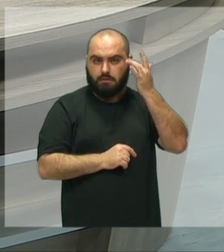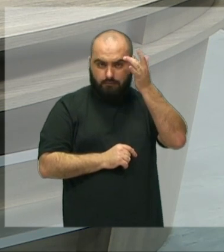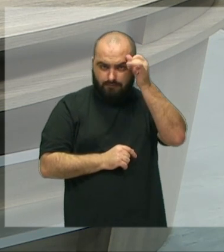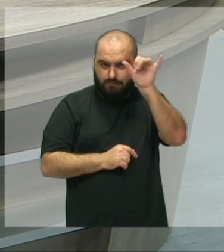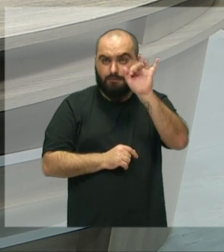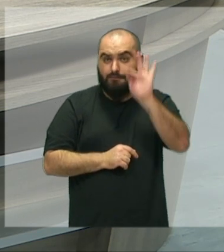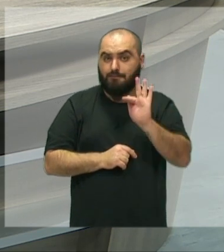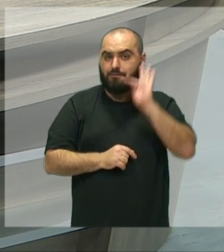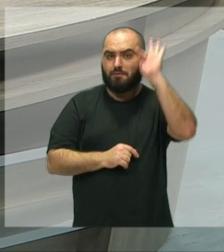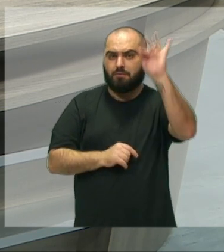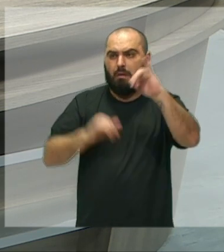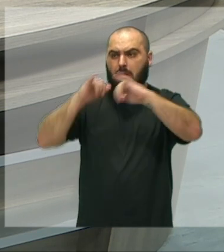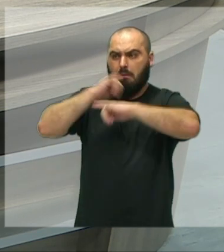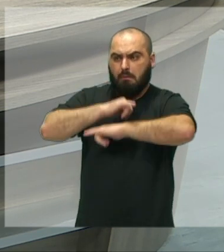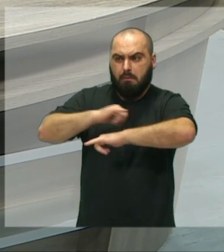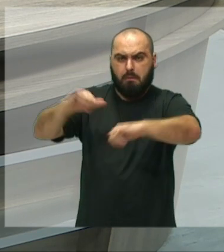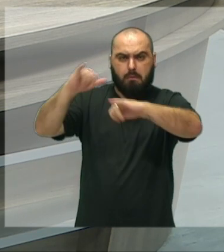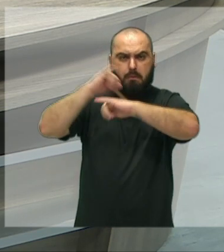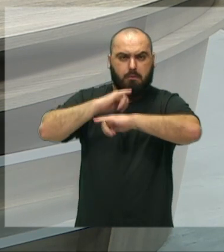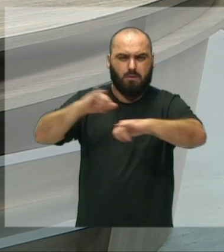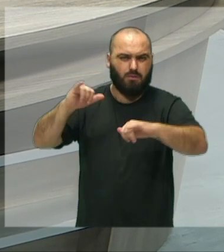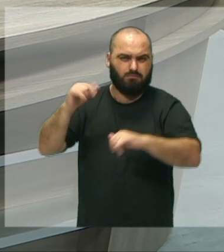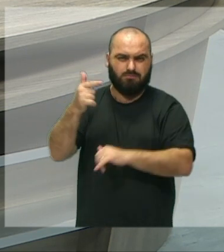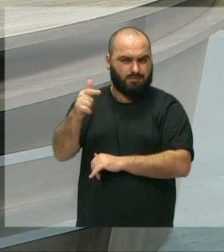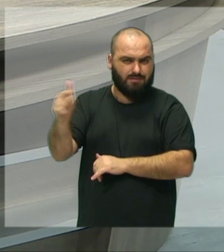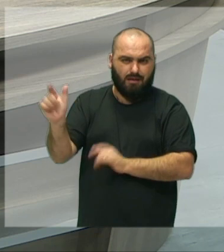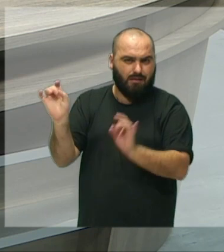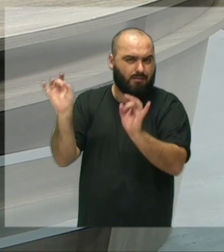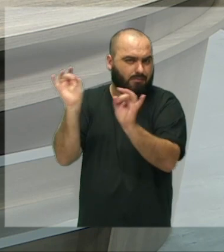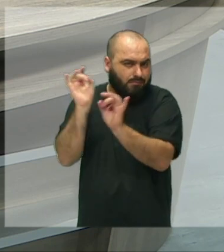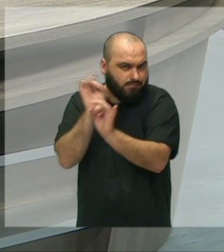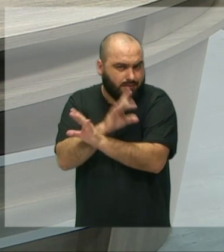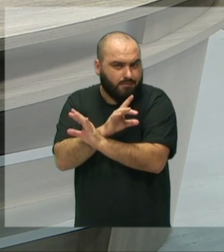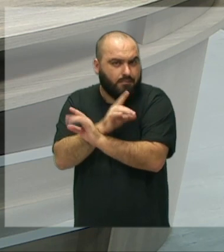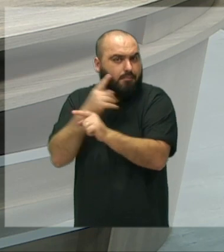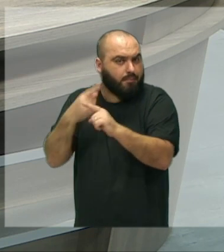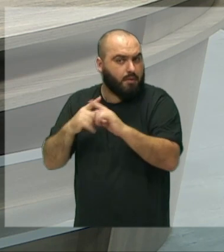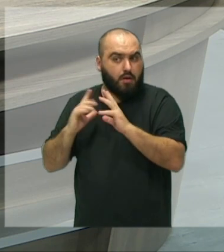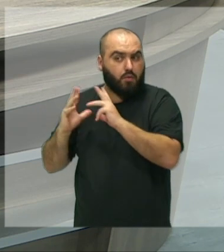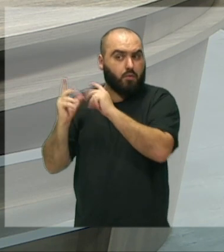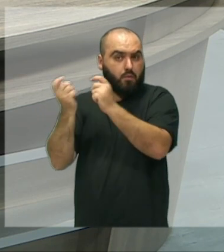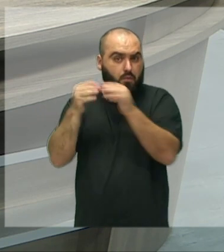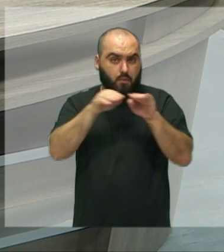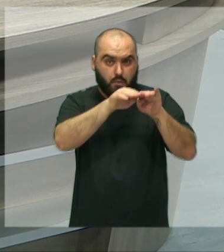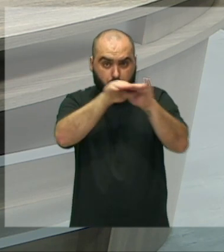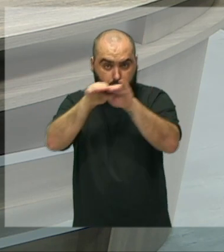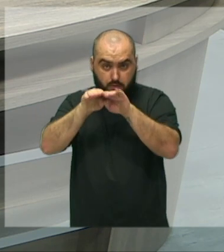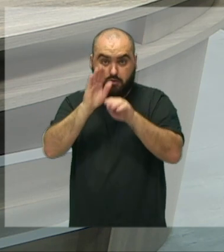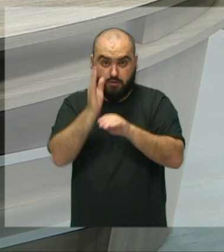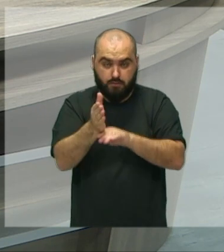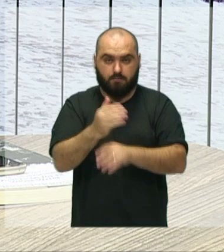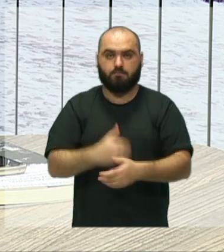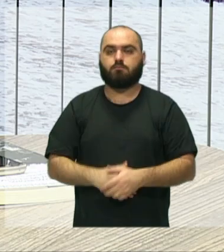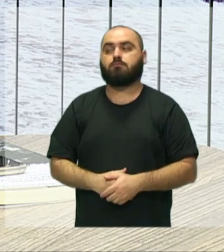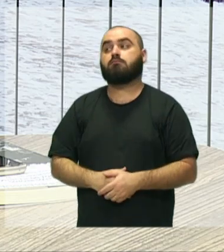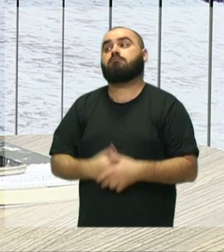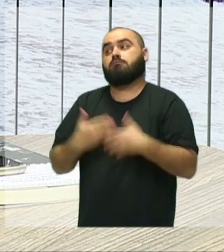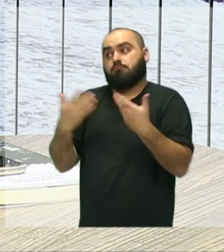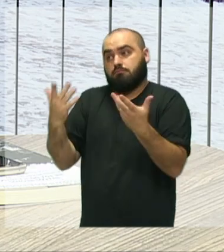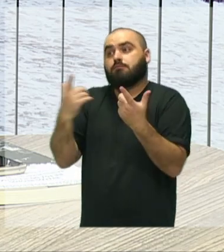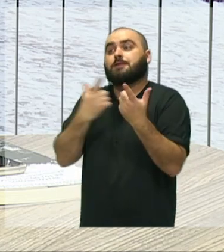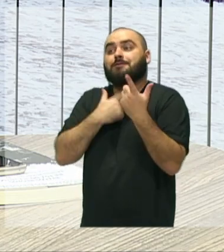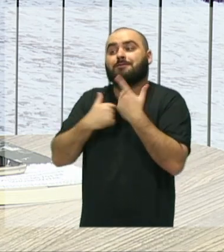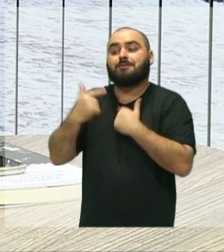campanhas para que a equidade já esteja instalada? Nós trabalhamos nessa perspectiva, né,